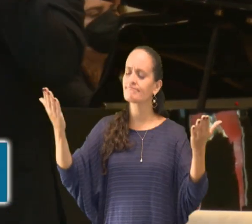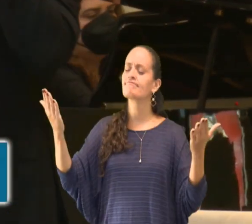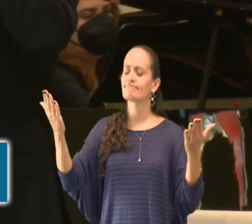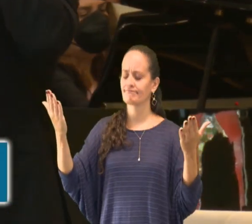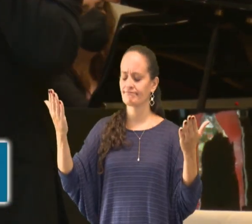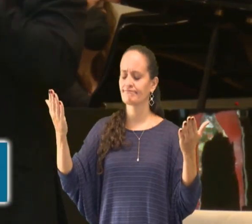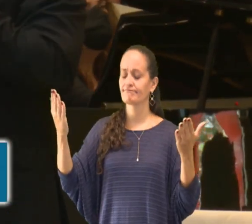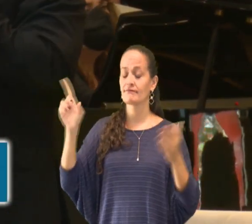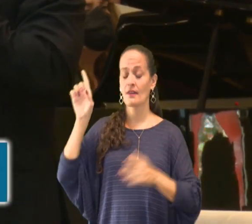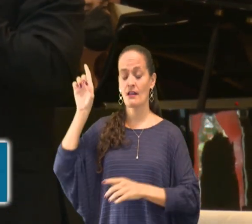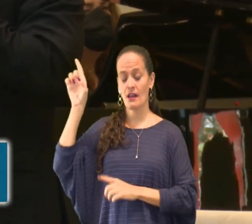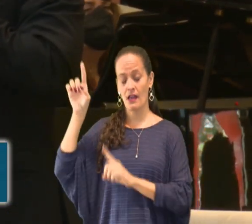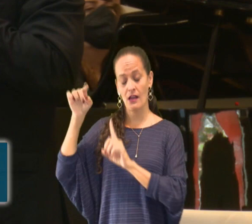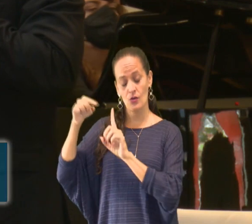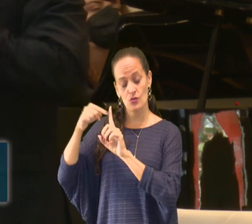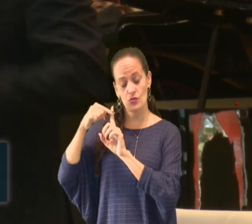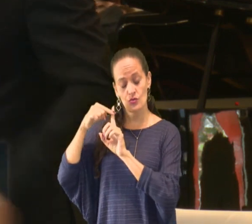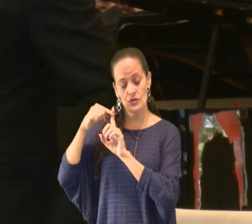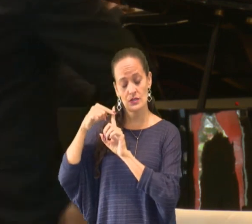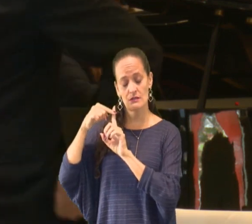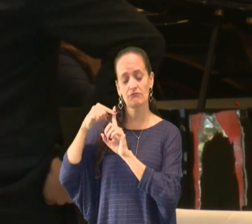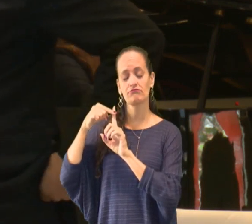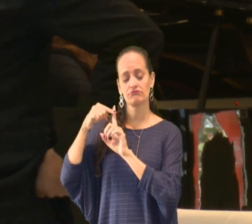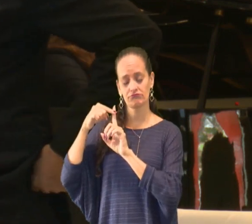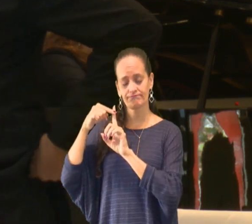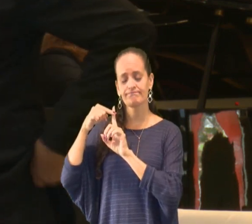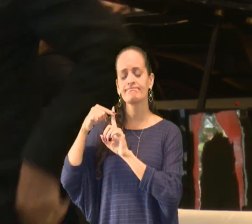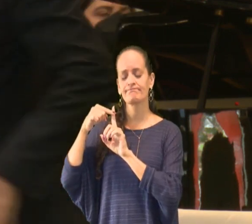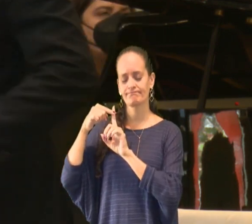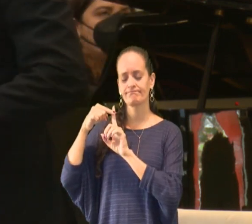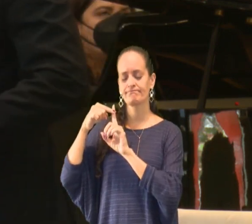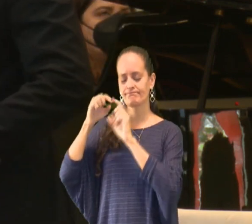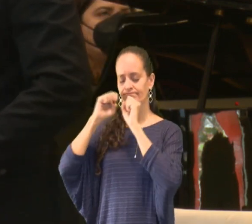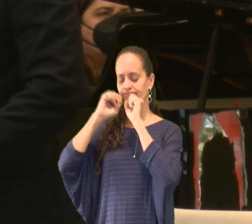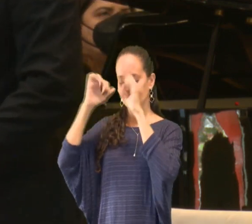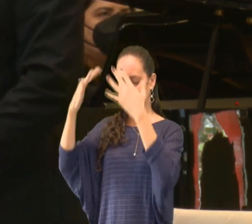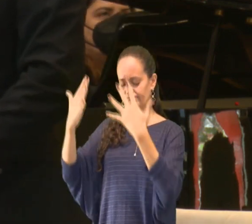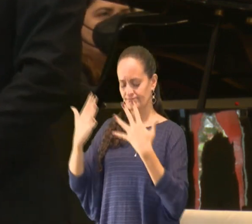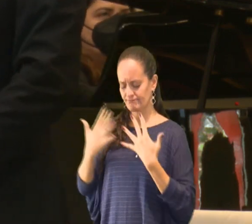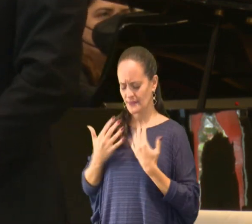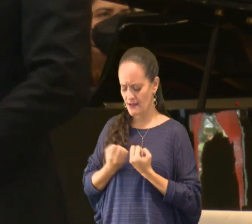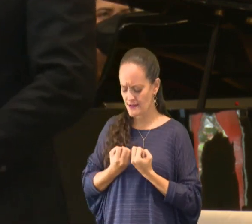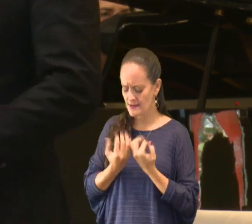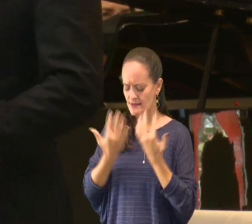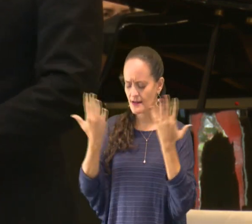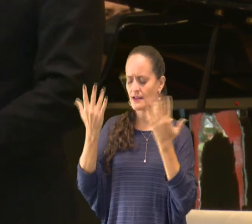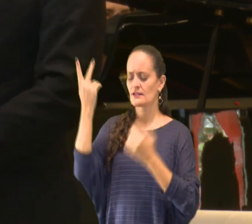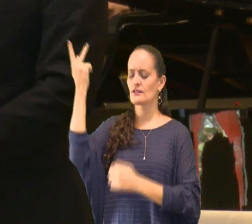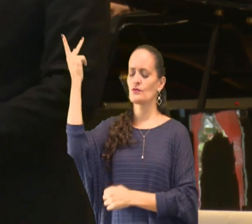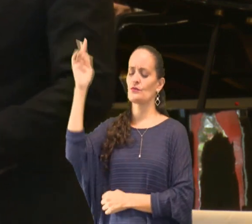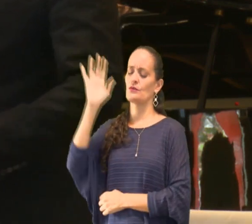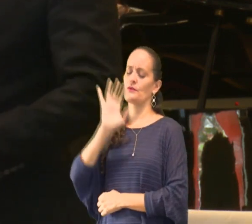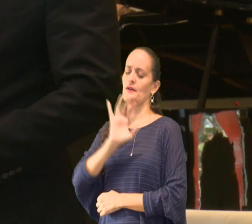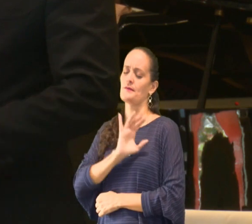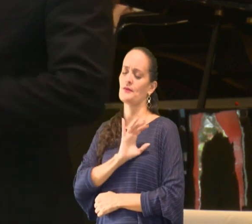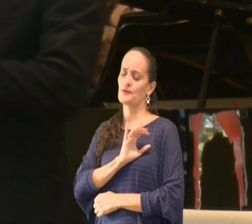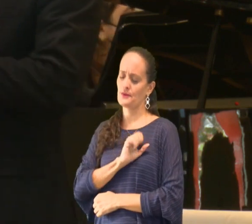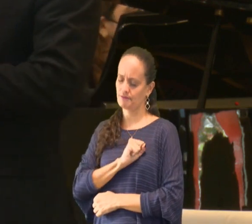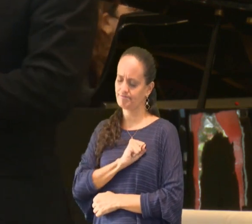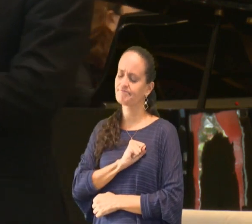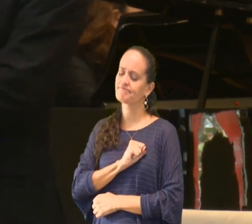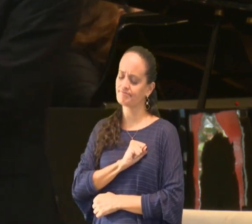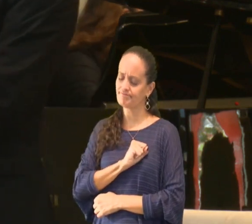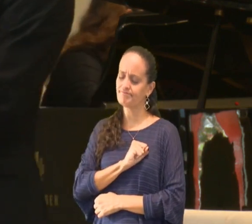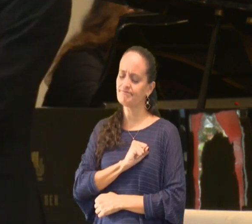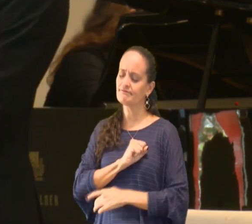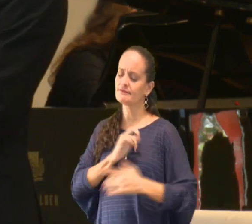naquela cruz do Calvário. Seja sobre nós, ó Pai, a tua graça, o teu amor. Seja sobre nós as